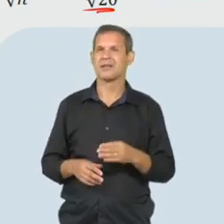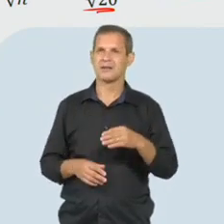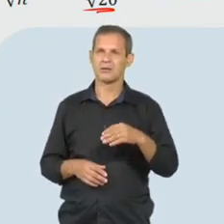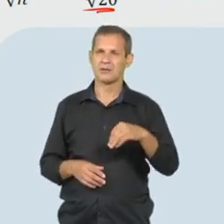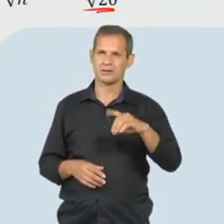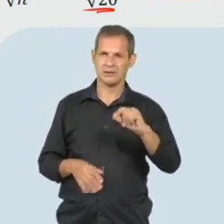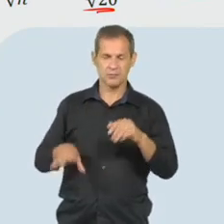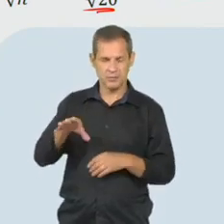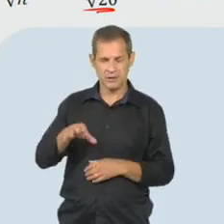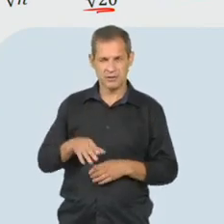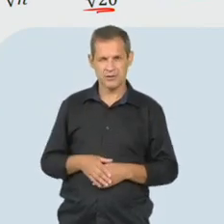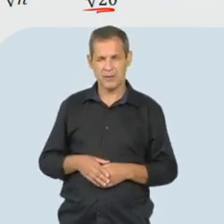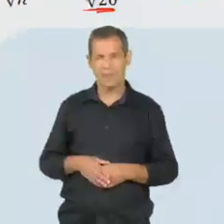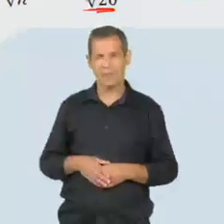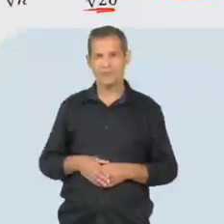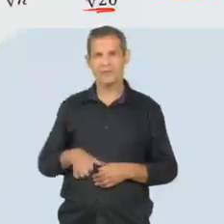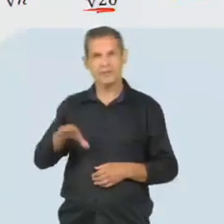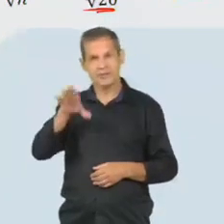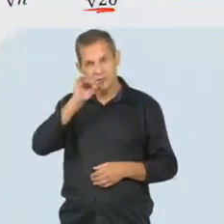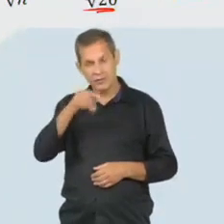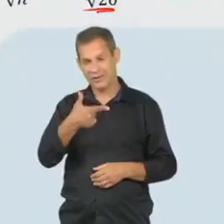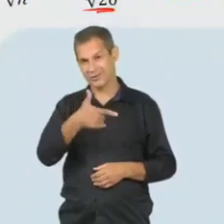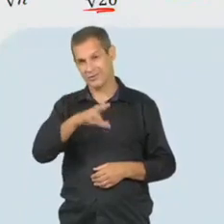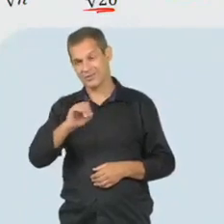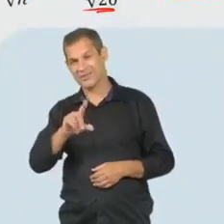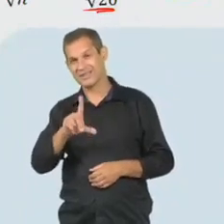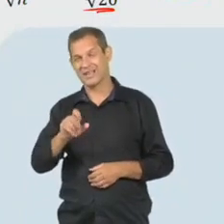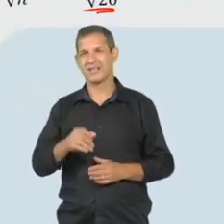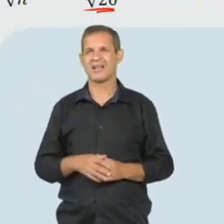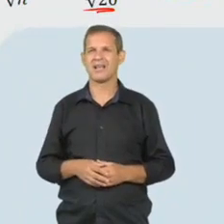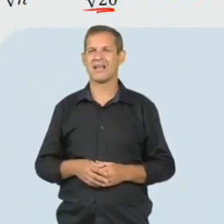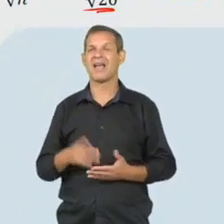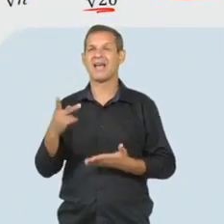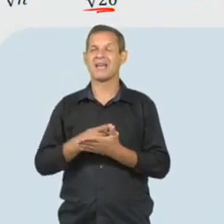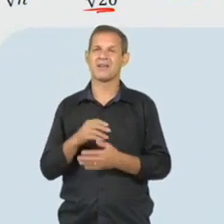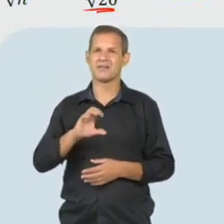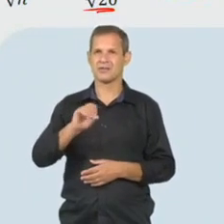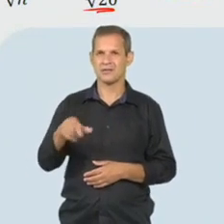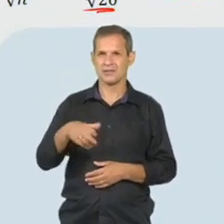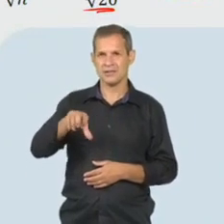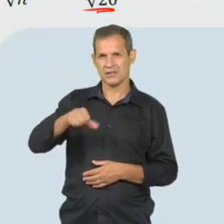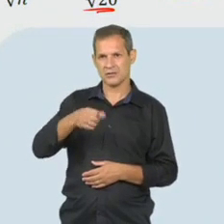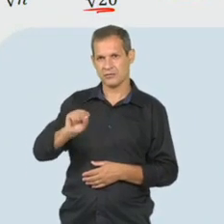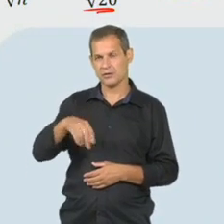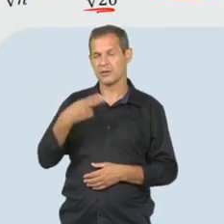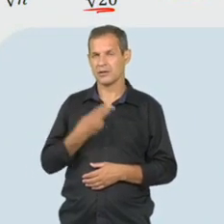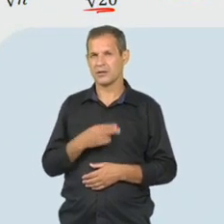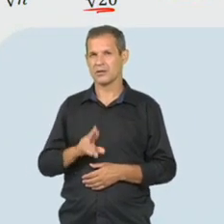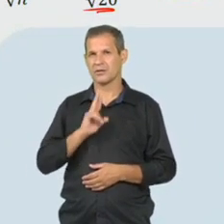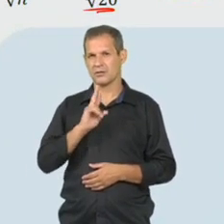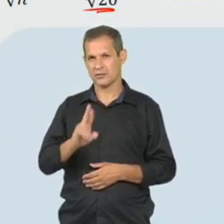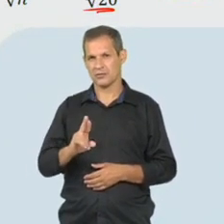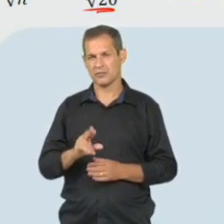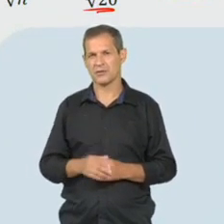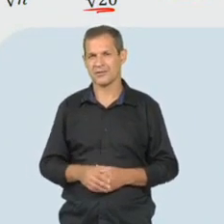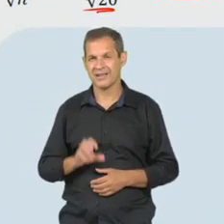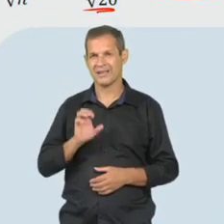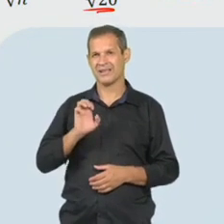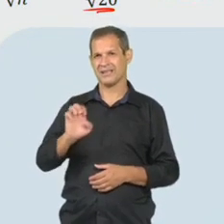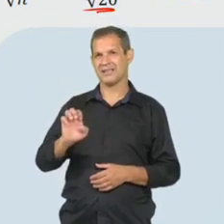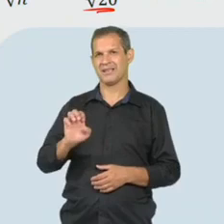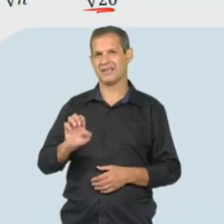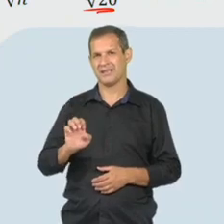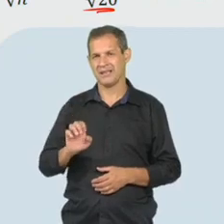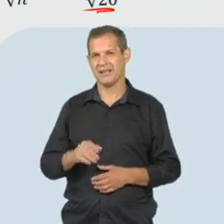população de tamanho 20, quer dizer 20 funcionários, vai ser erro 0,98, que é a nossa alternativa E